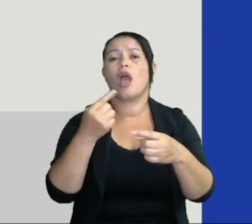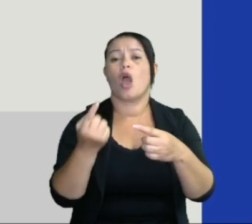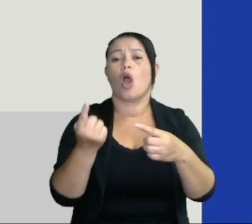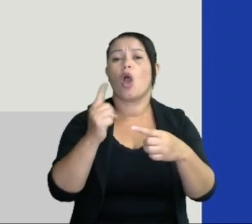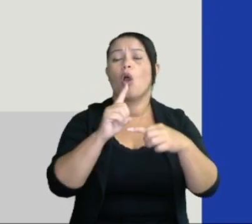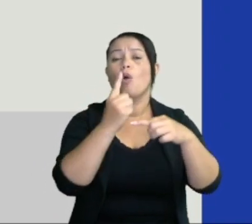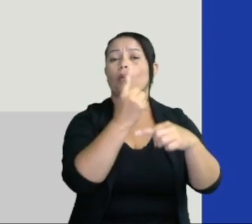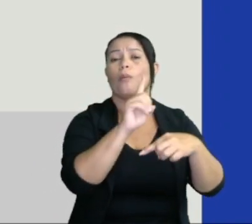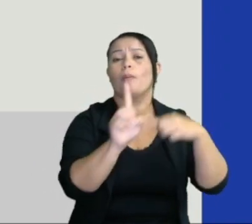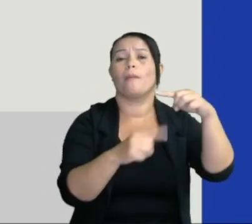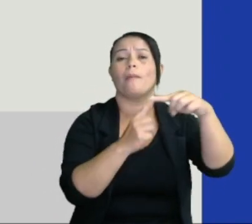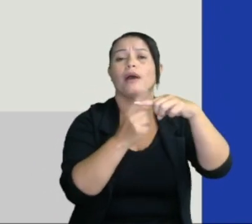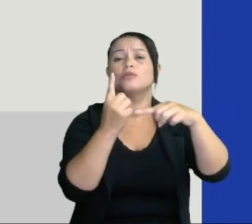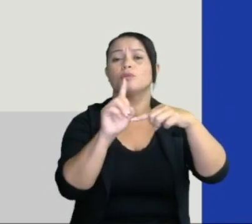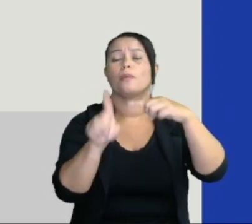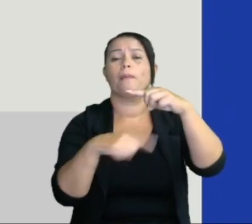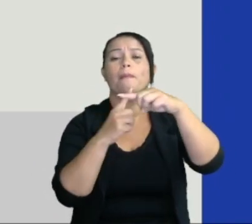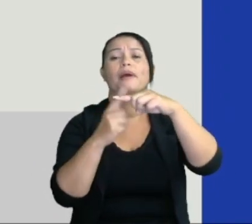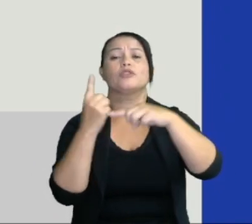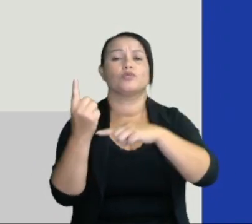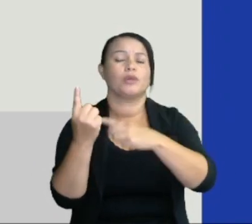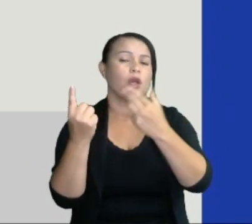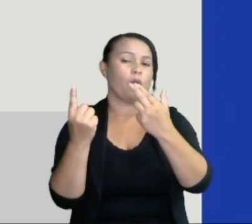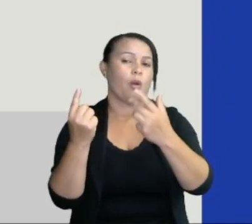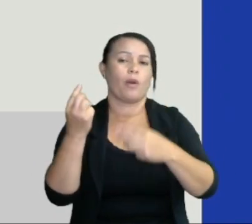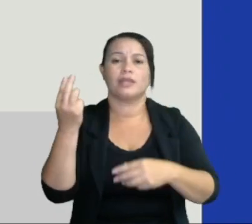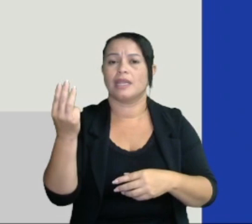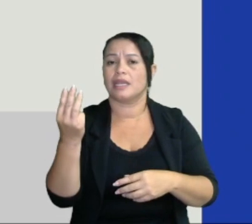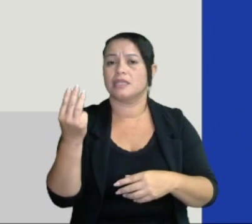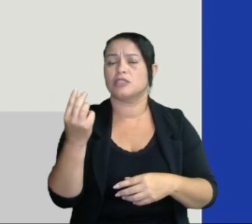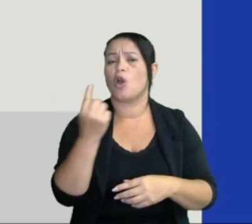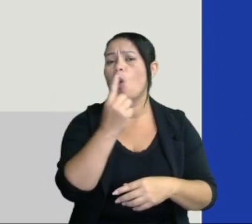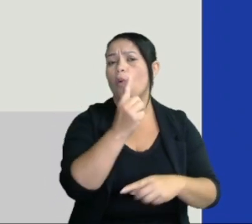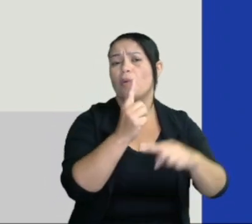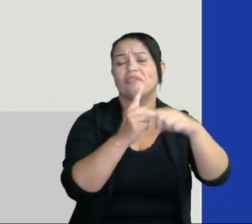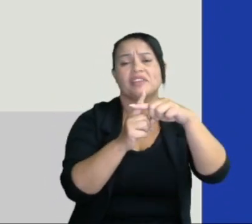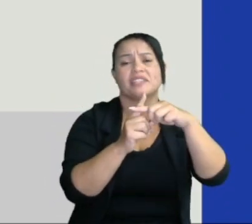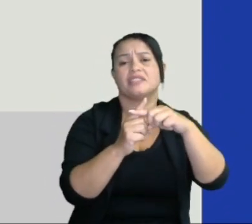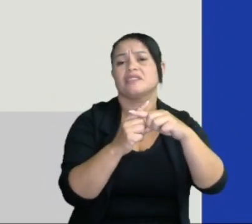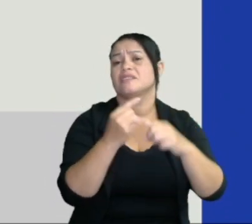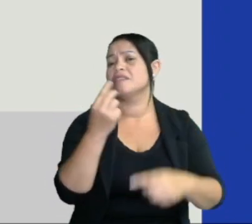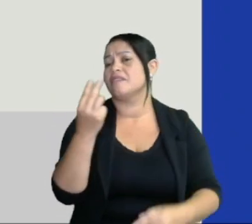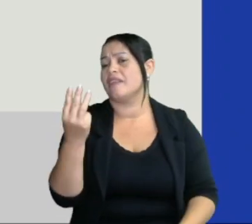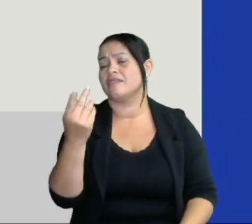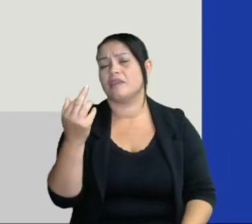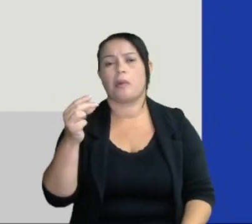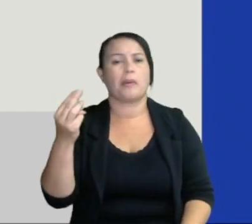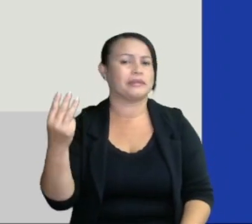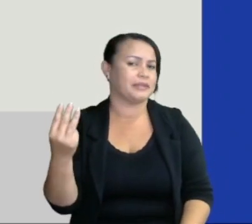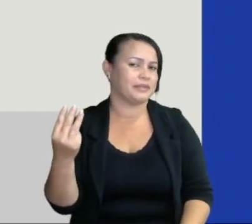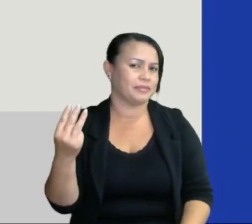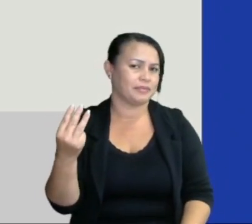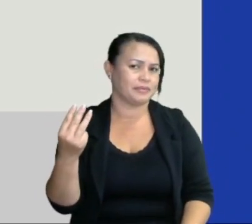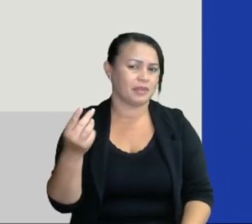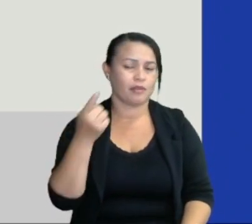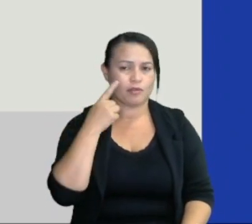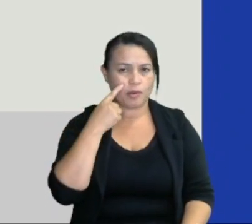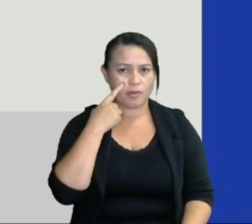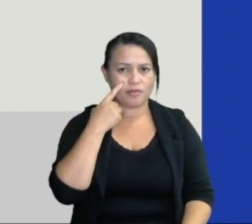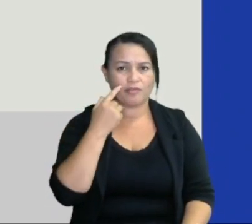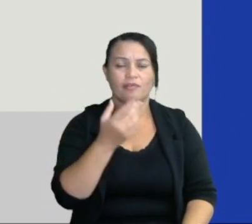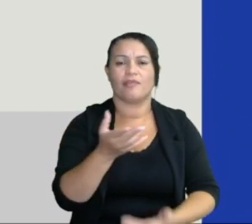1 mais 1, que é igual a 3, ou 1 vezes 3, que é igual a 3. Então, fazendo